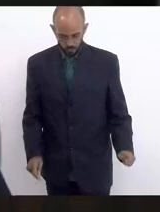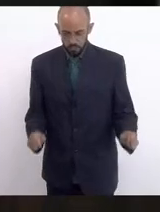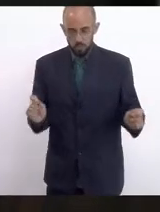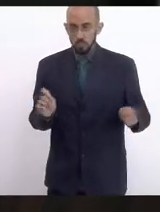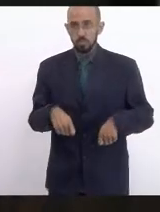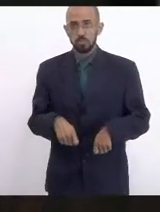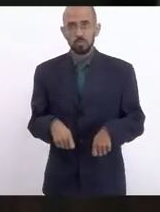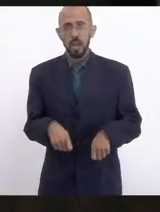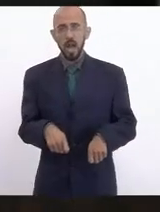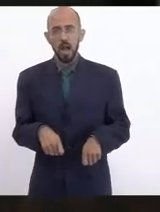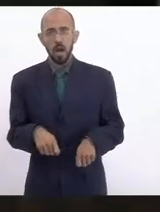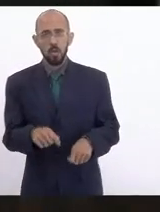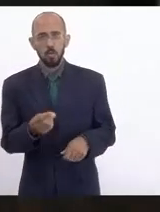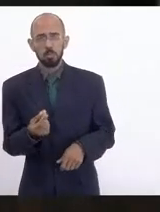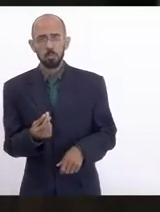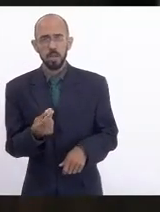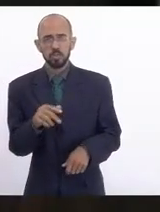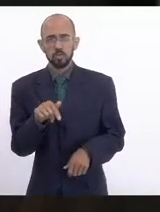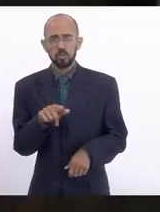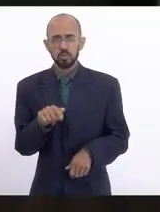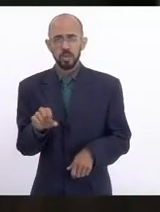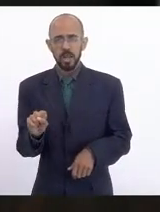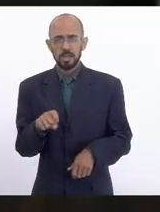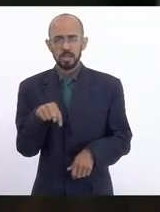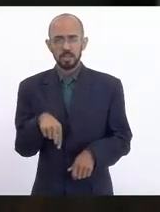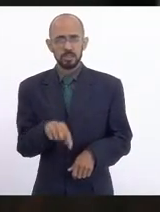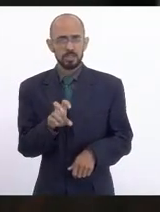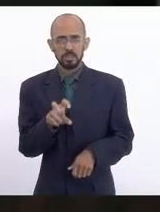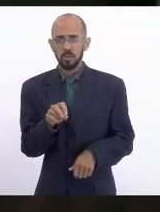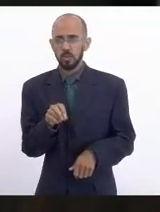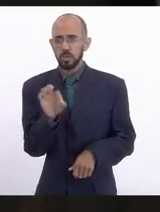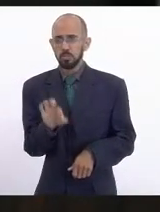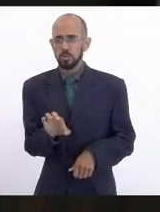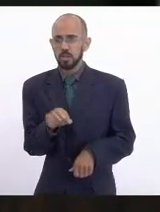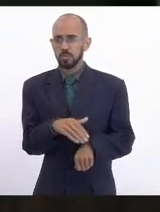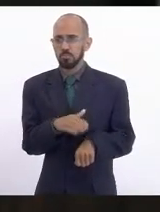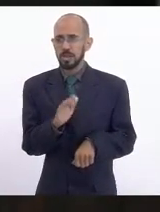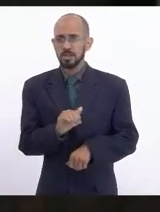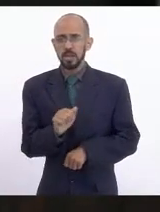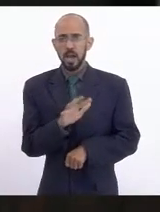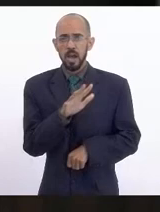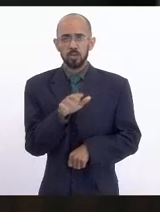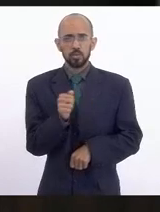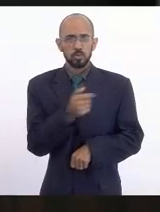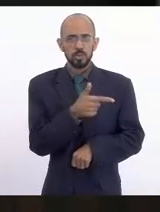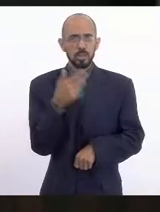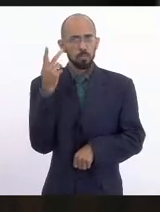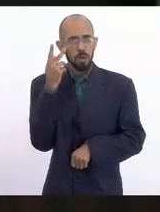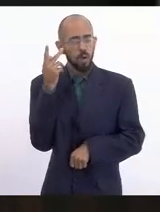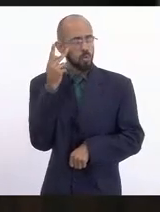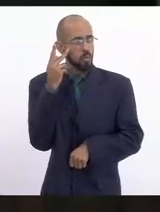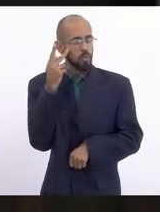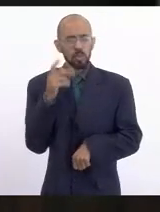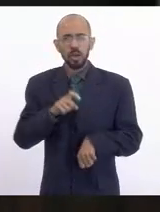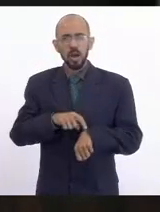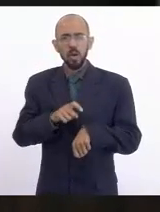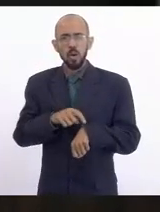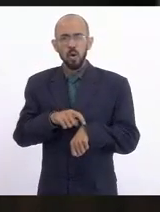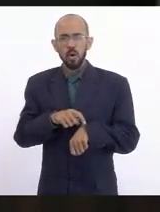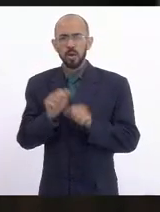que para São Paulo Então tá na hora de governo Assembleia